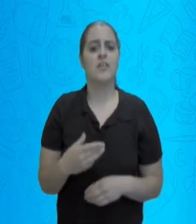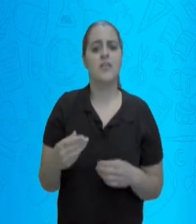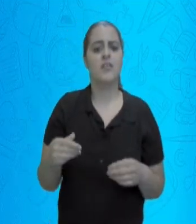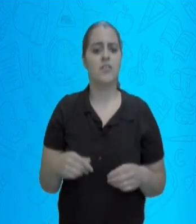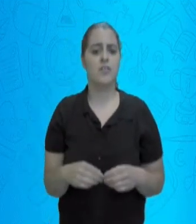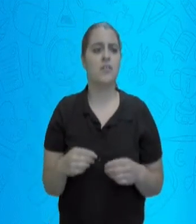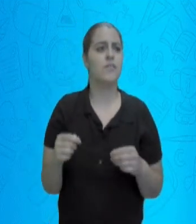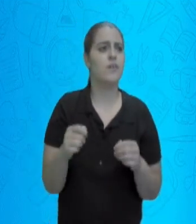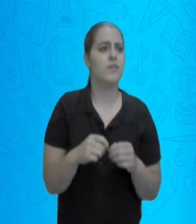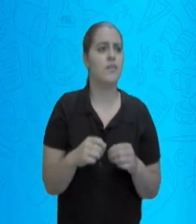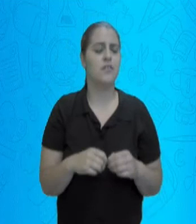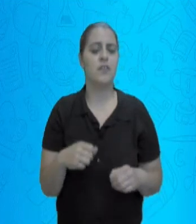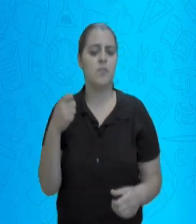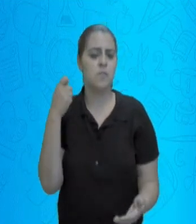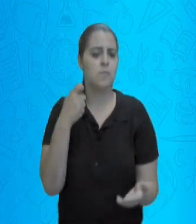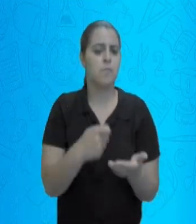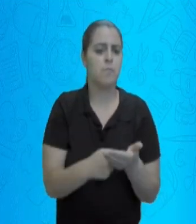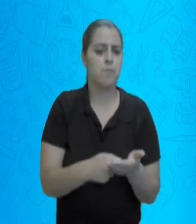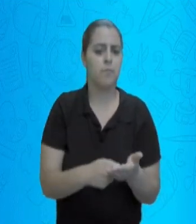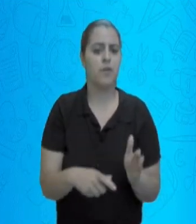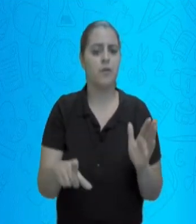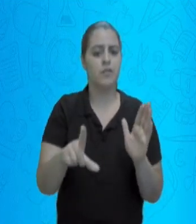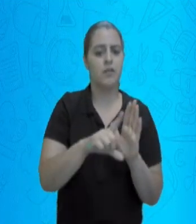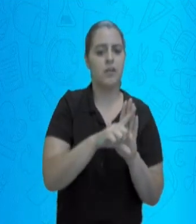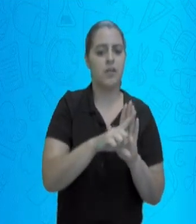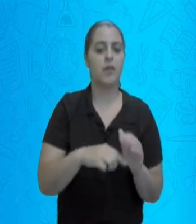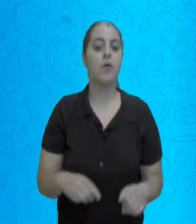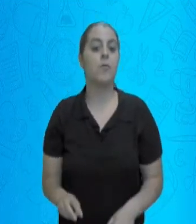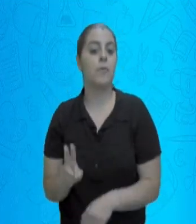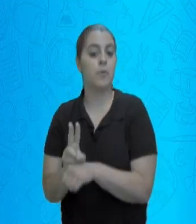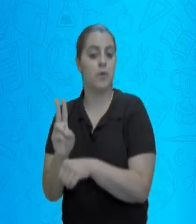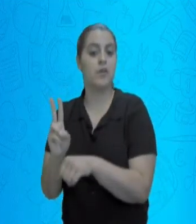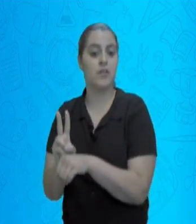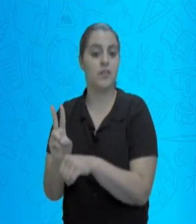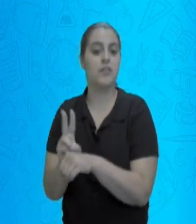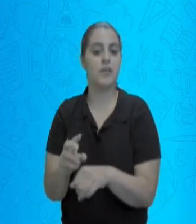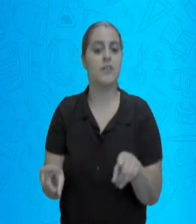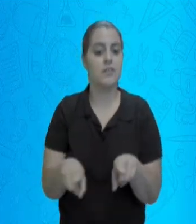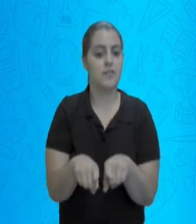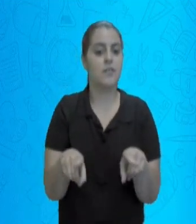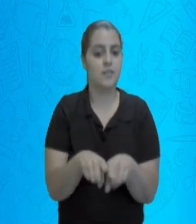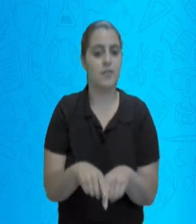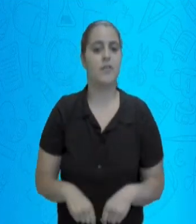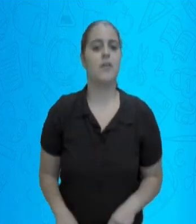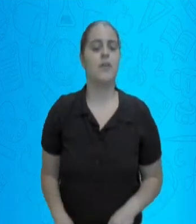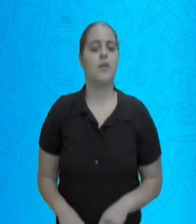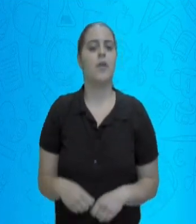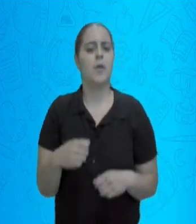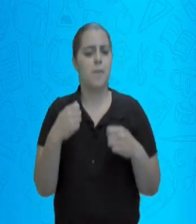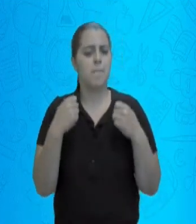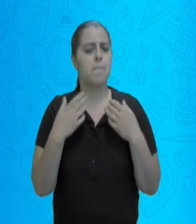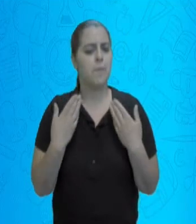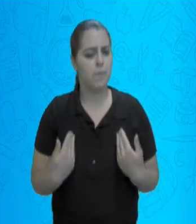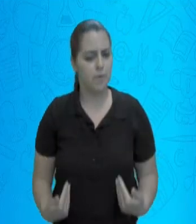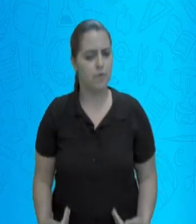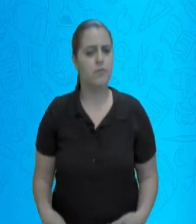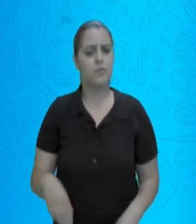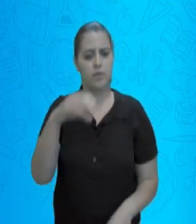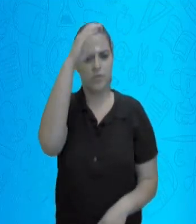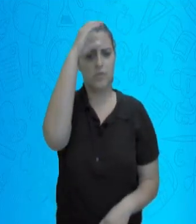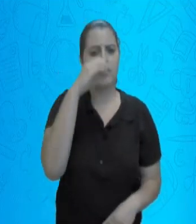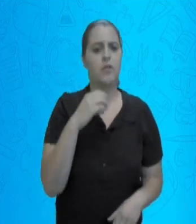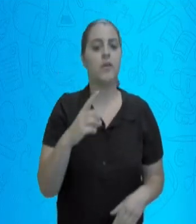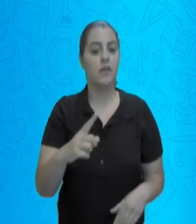na parte de cumprir, quanto na parte de cuidar. Então, por exemplo, eu posso ser um cidadão e eu tenho os